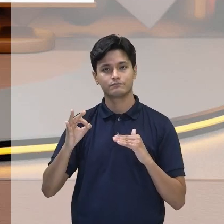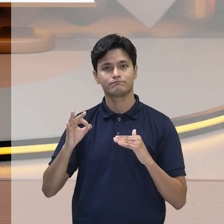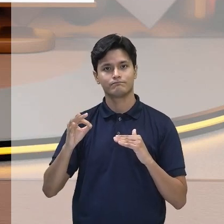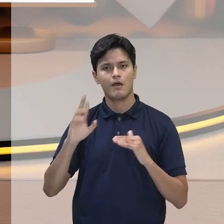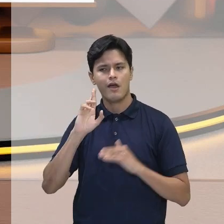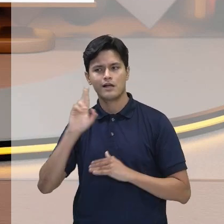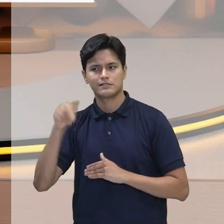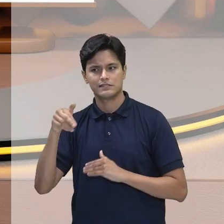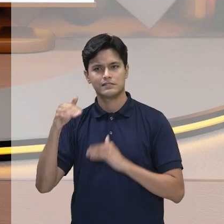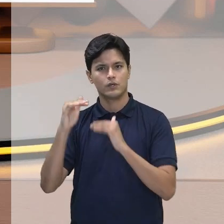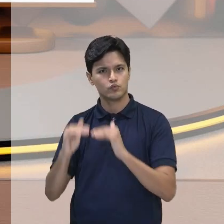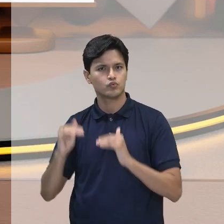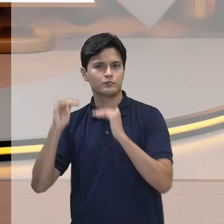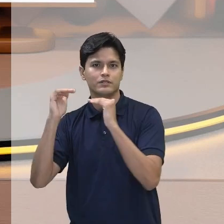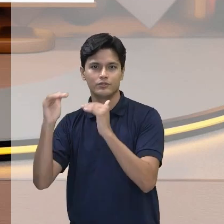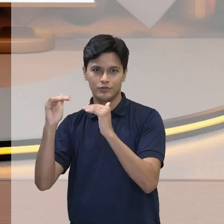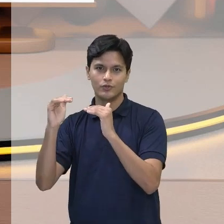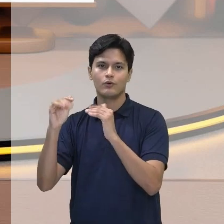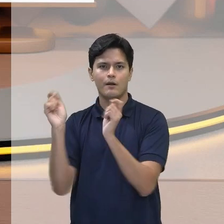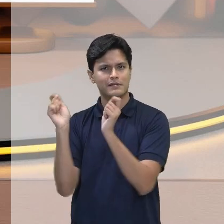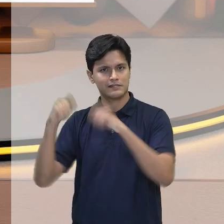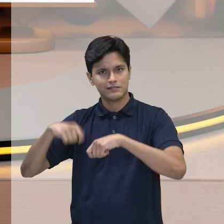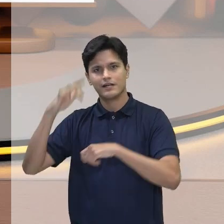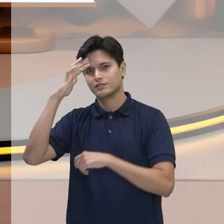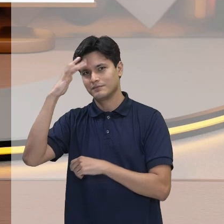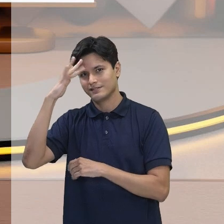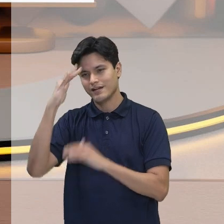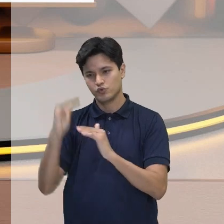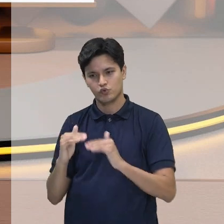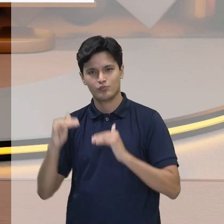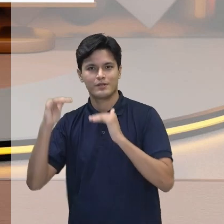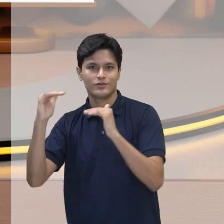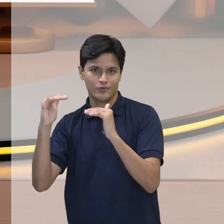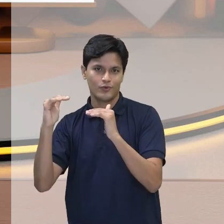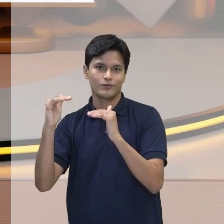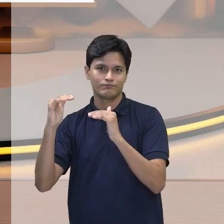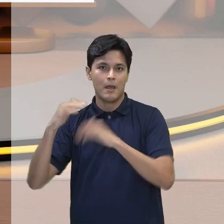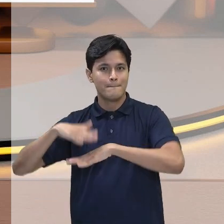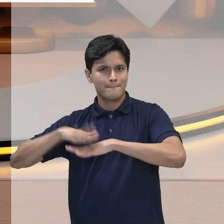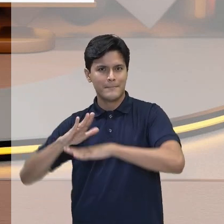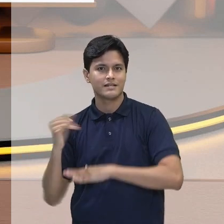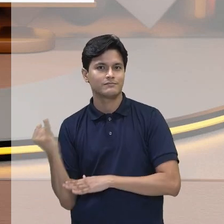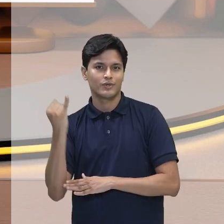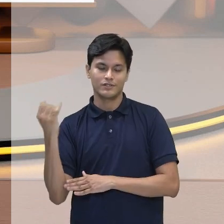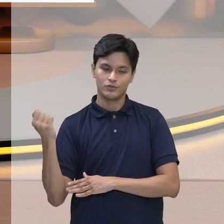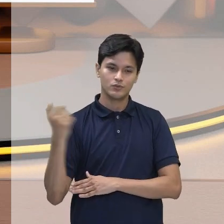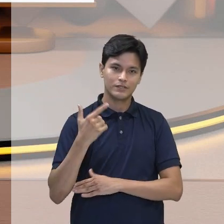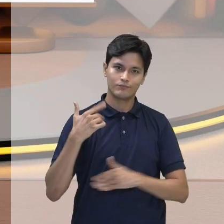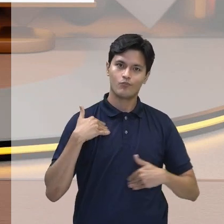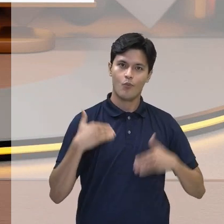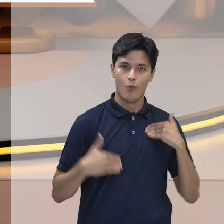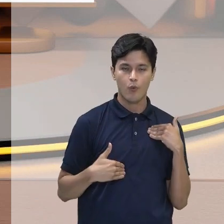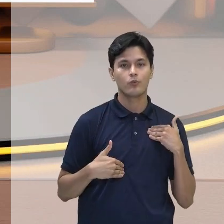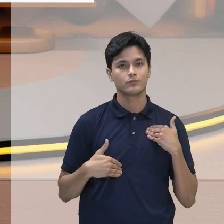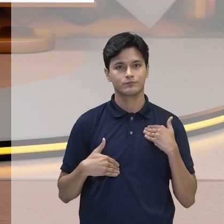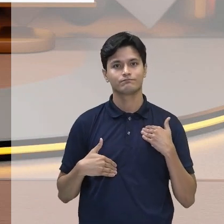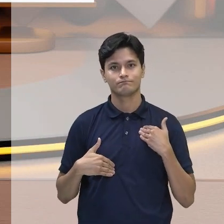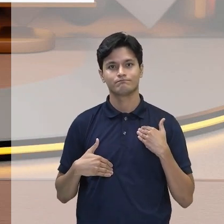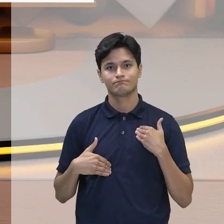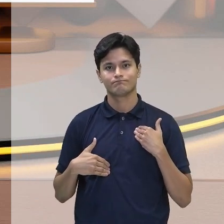a capacidade de pensar, não é? E aí esquece todo o resto, tá? Esquece todo o